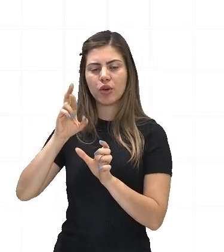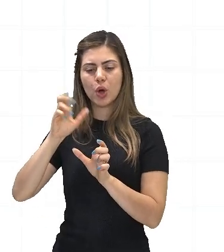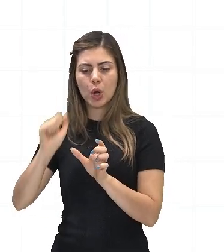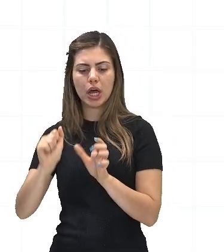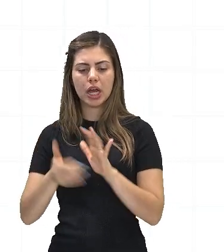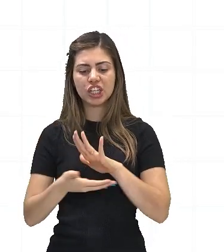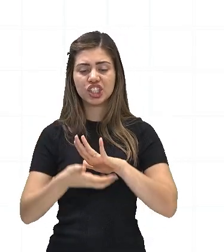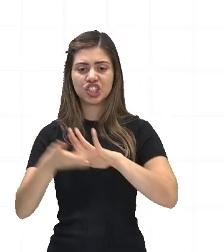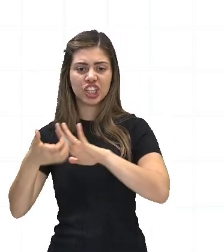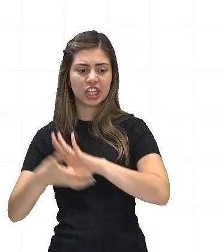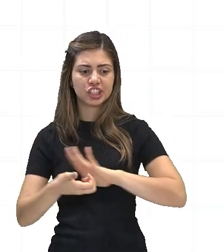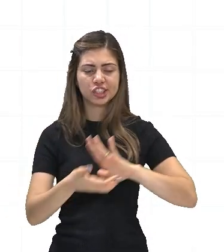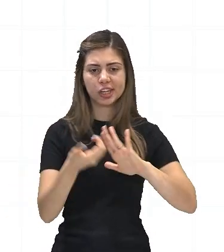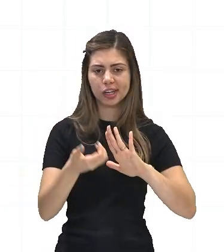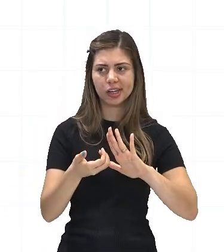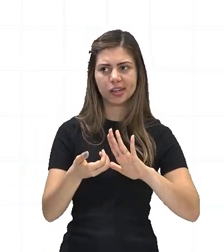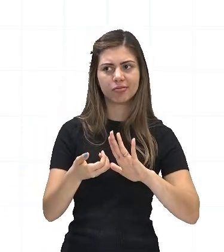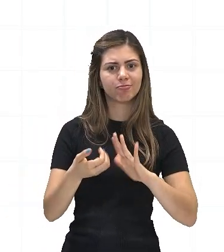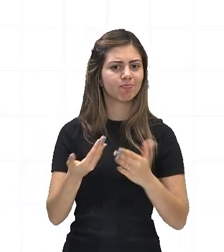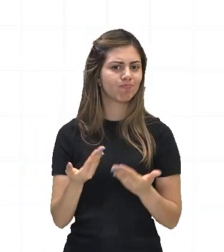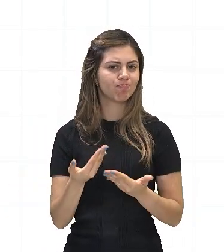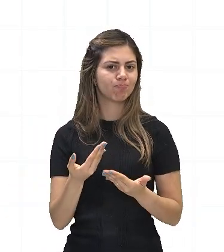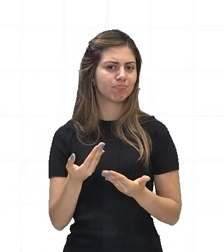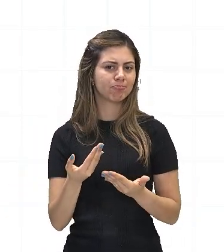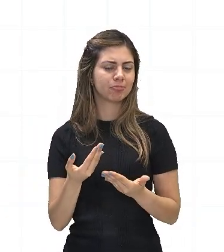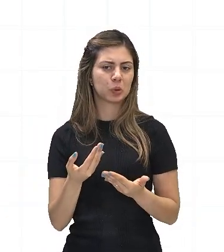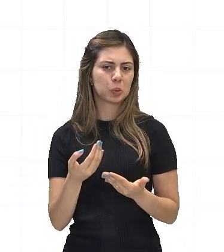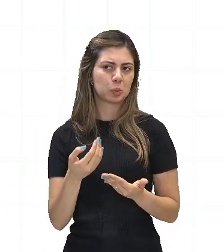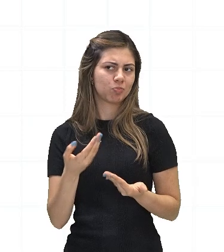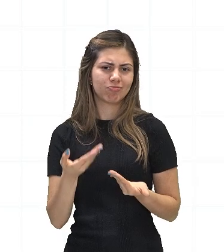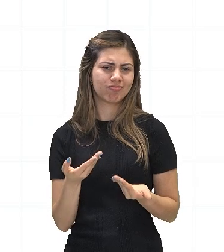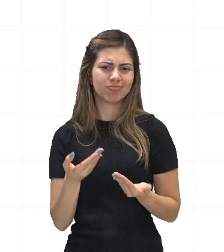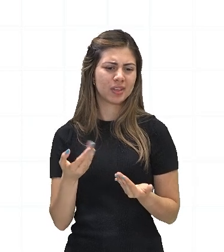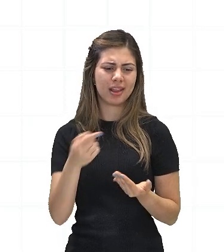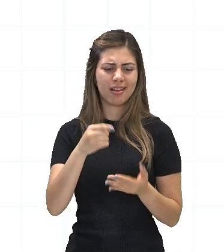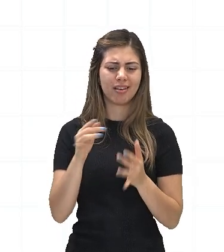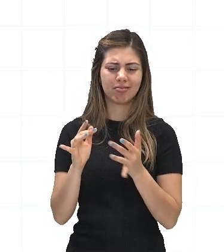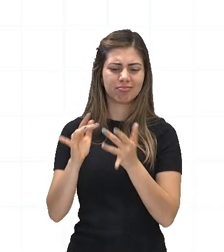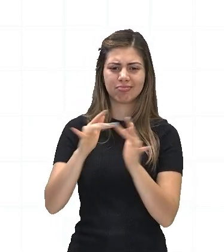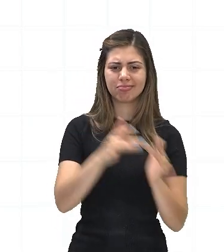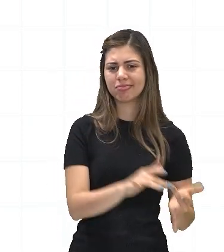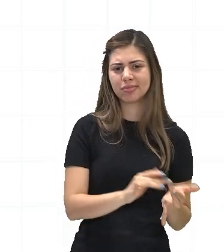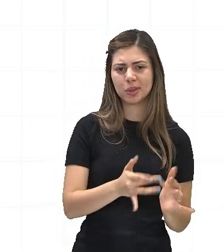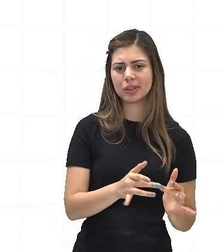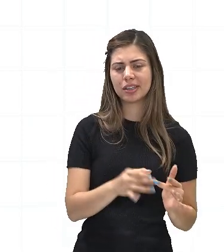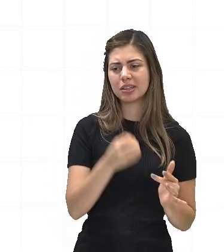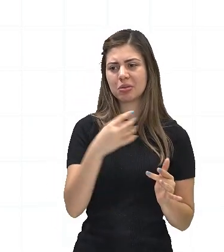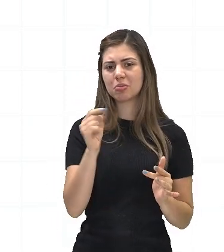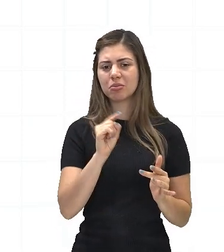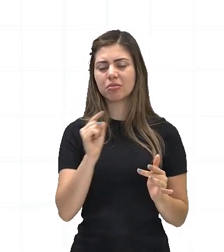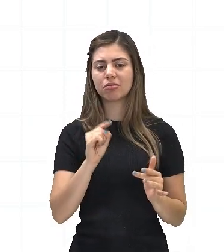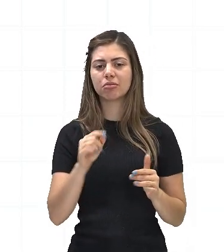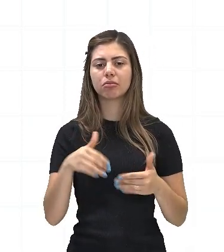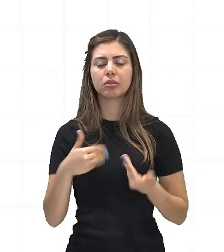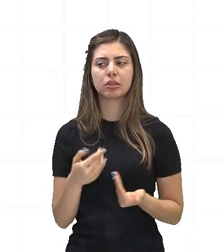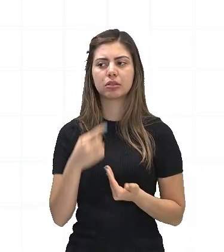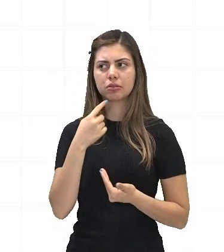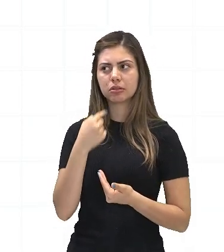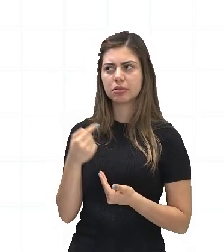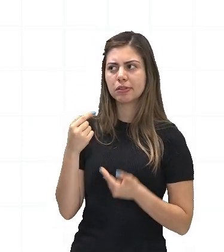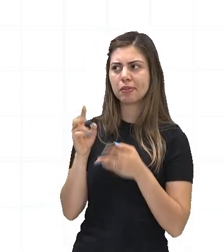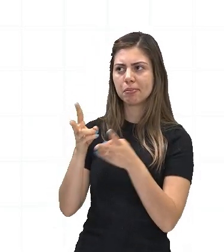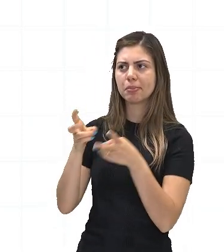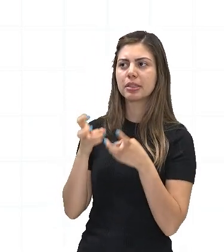são importantes. E só o e são importantes, né? Vai ficar faltando informação. Então, de fato, eu vou perceber que tanto a